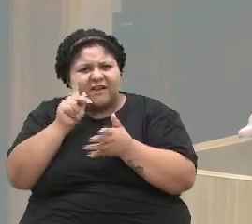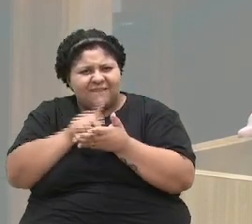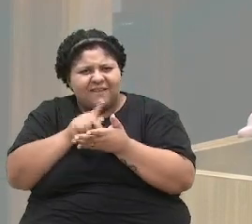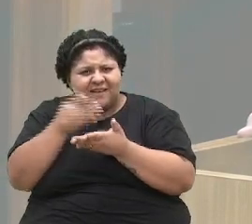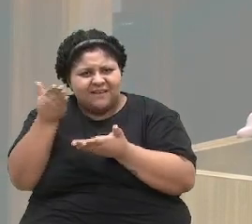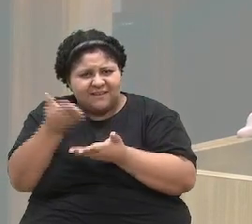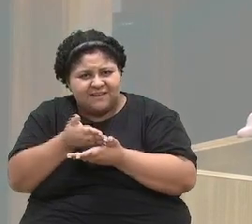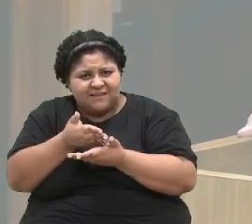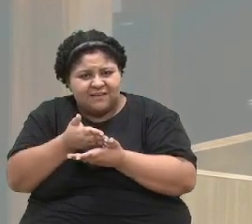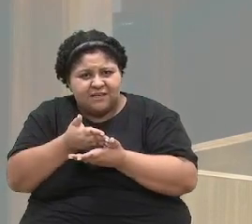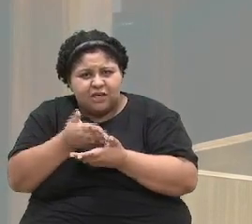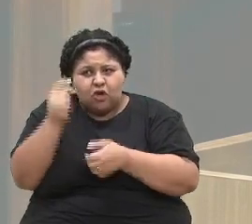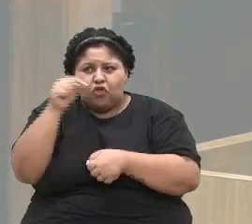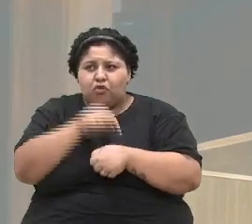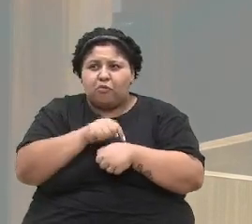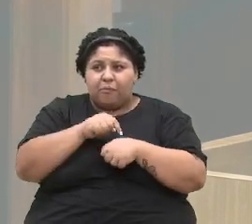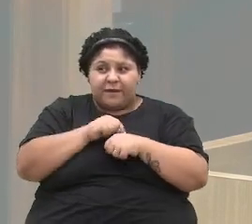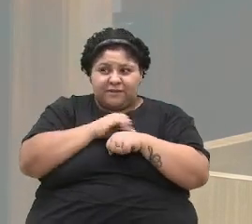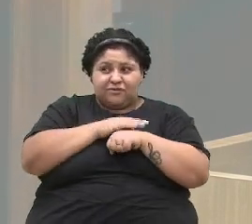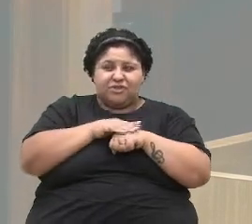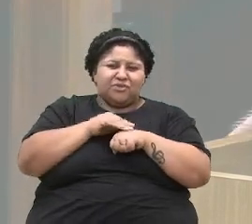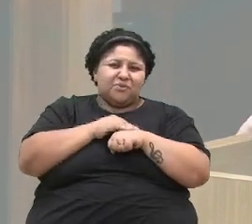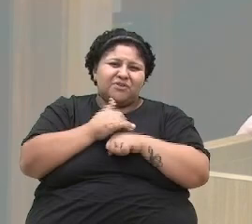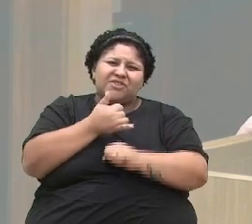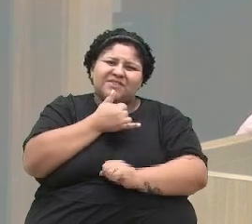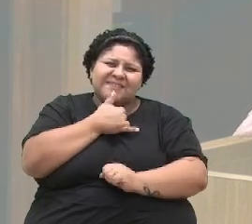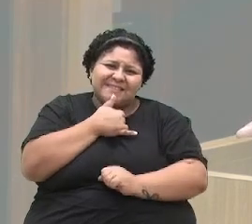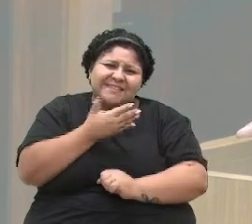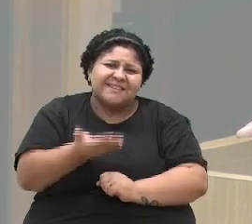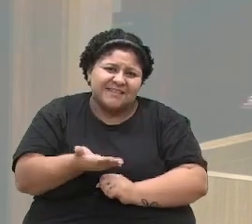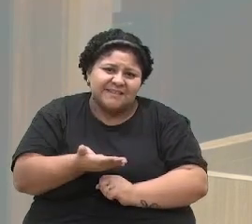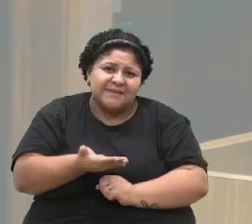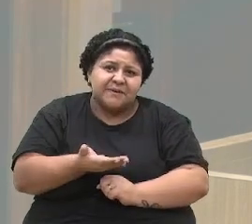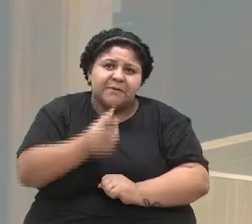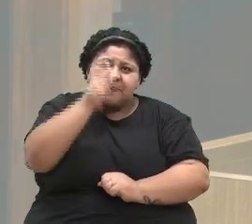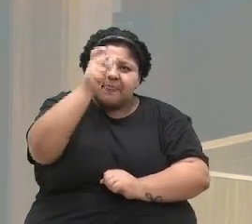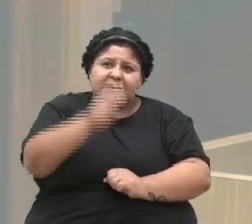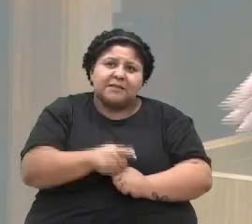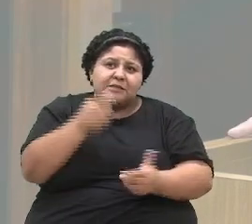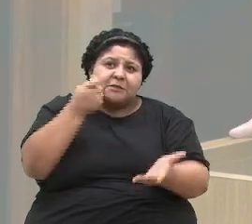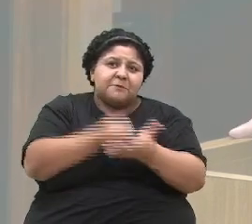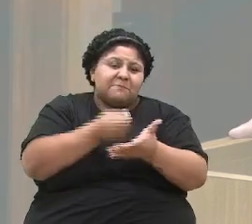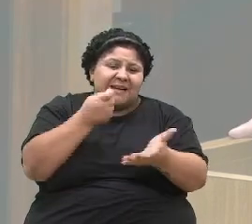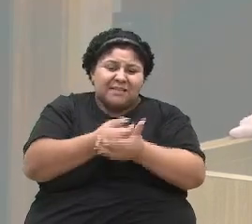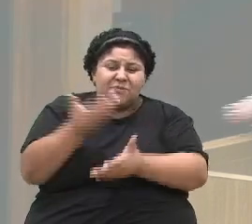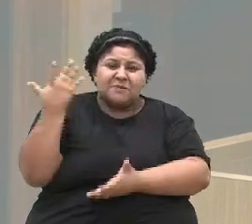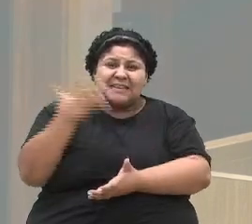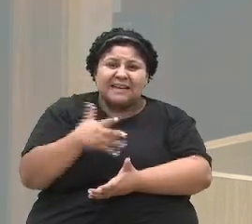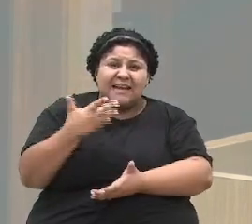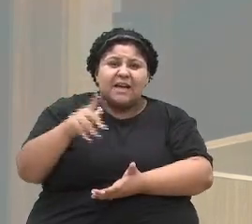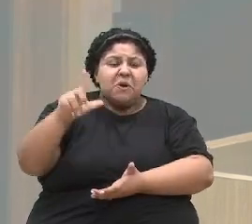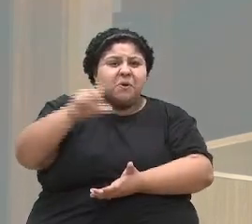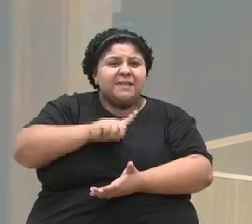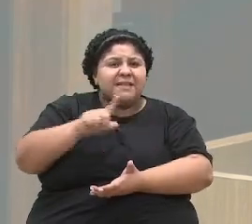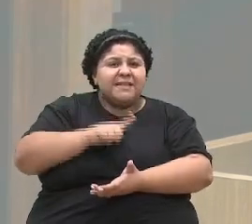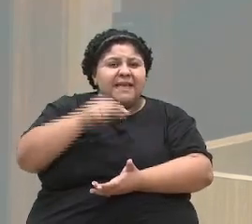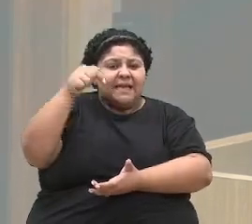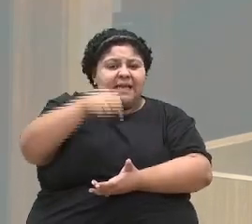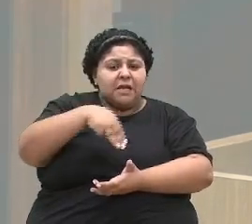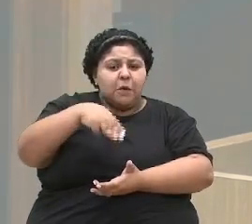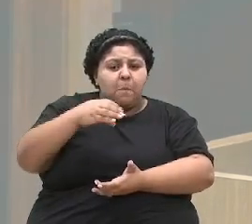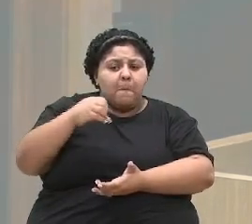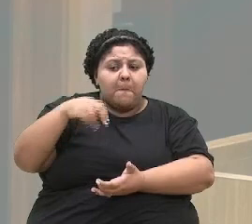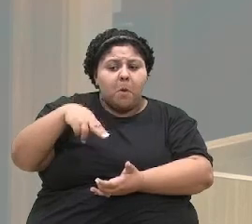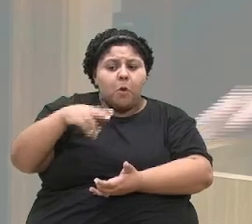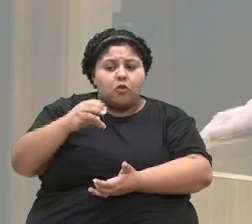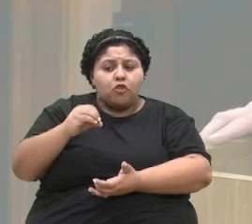de mais dor, as pessoas estão pagando mais caro, existe um monopólio em Caxias do Sul. Essa é a verdade. Quando a